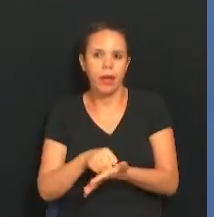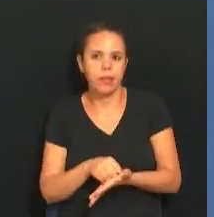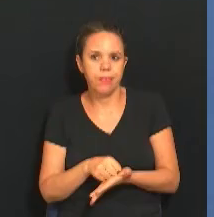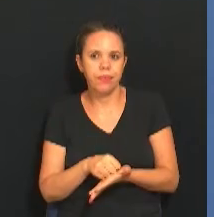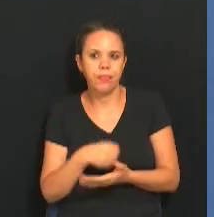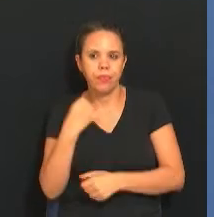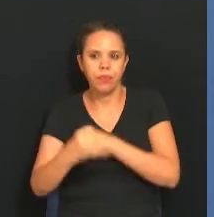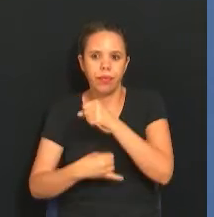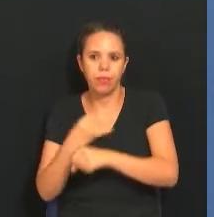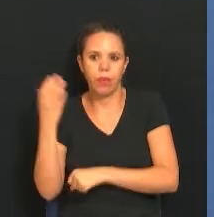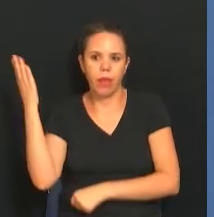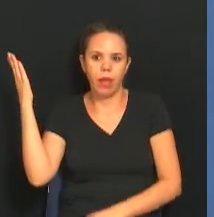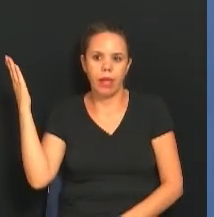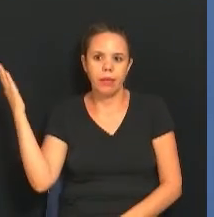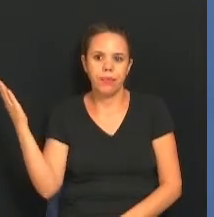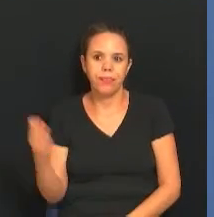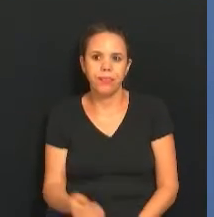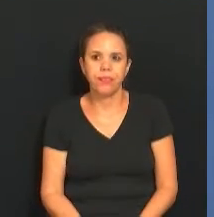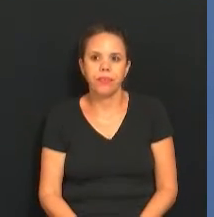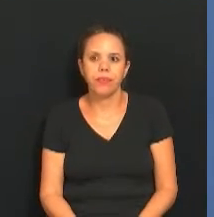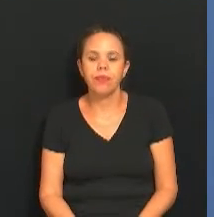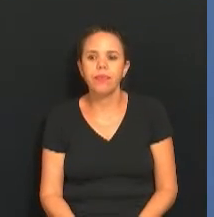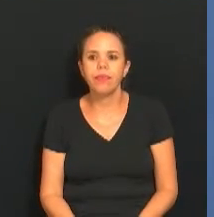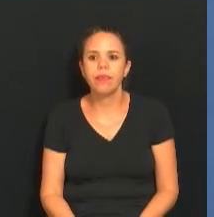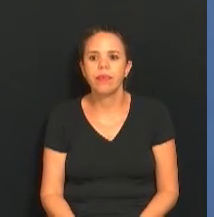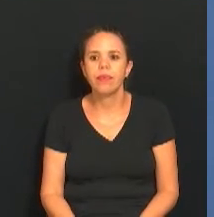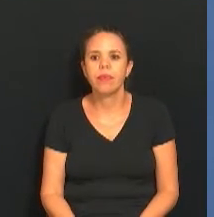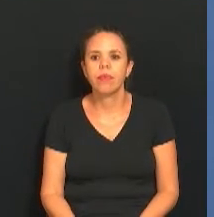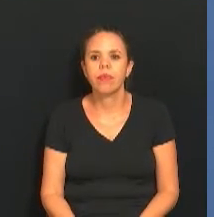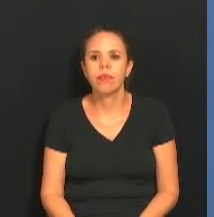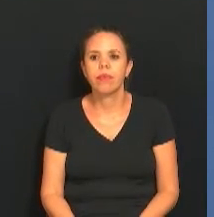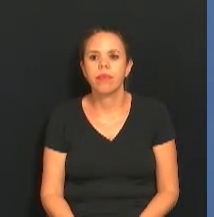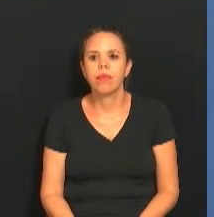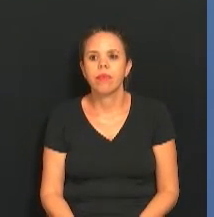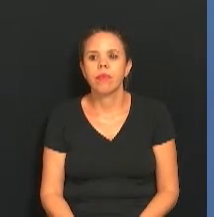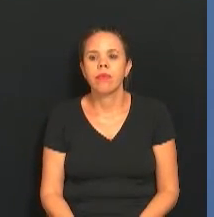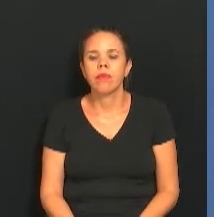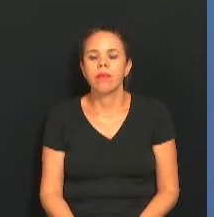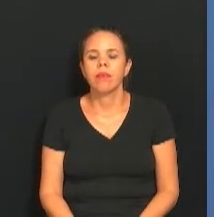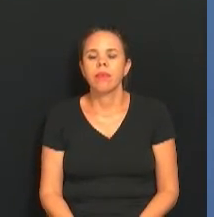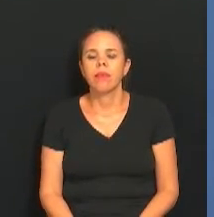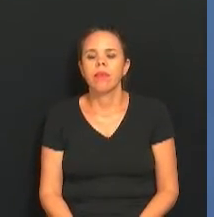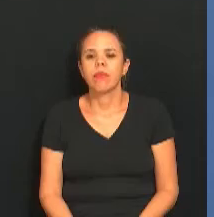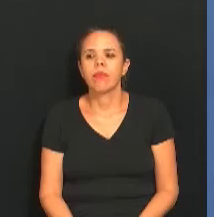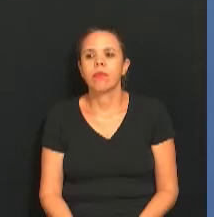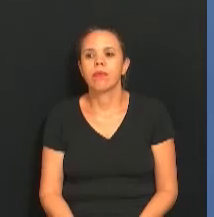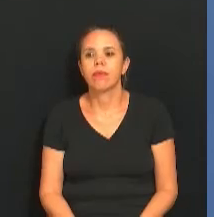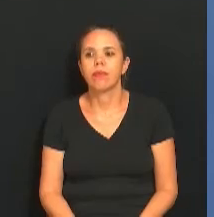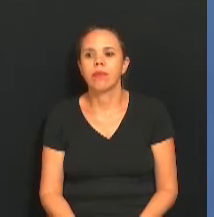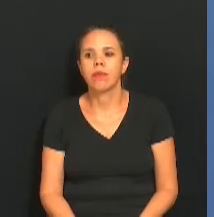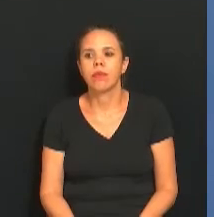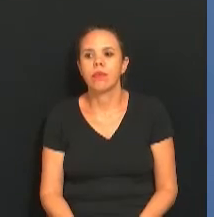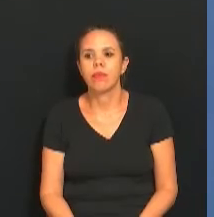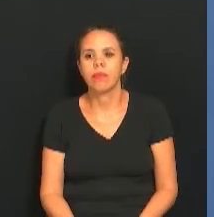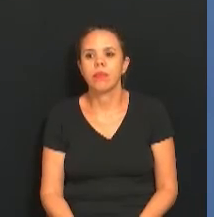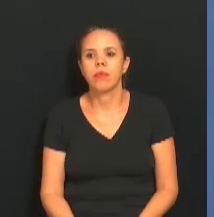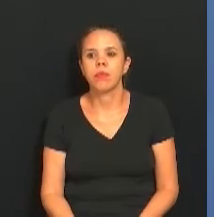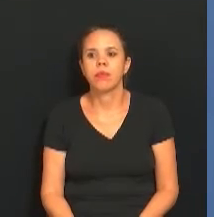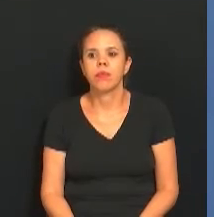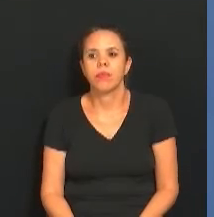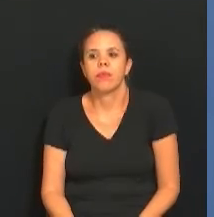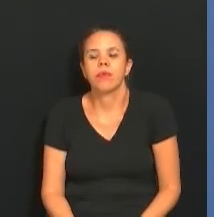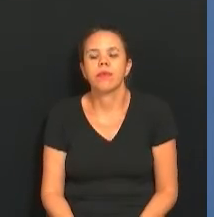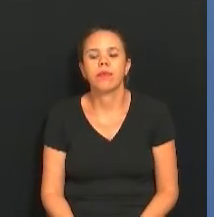no site do painel das Artes que eu vou agora dar o endereço em www.uol arte cultura